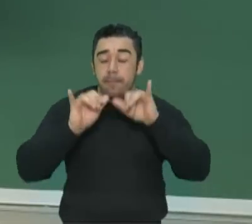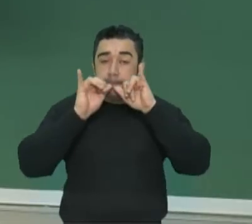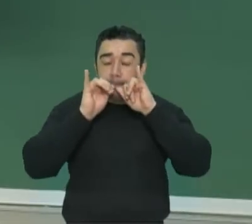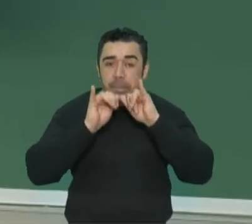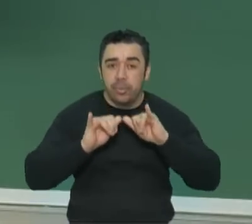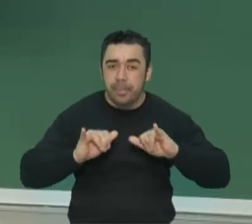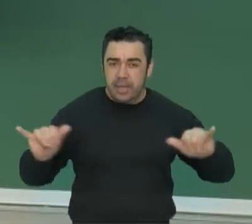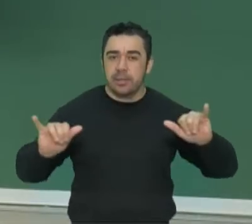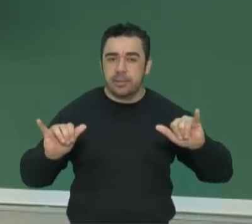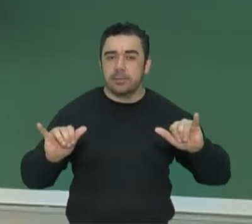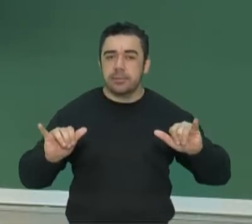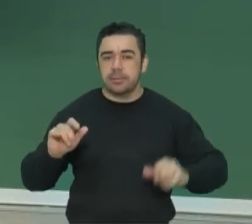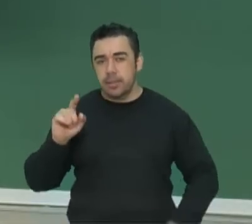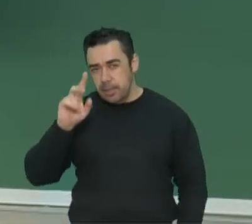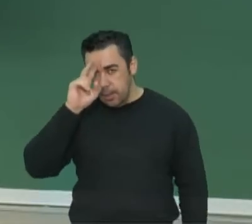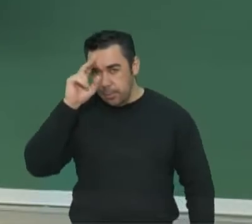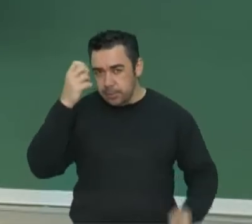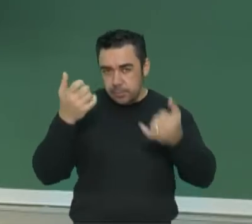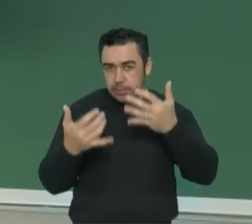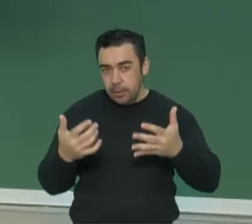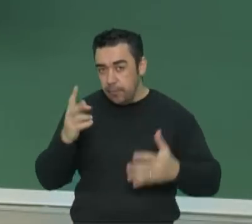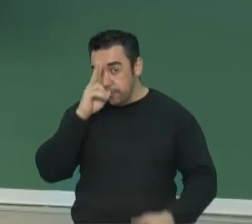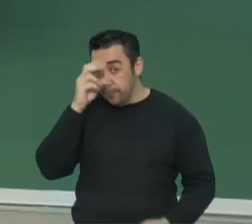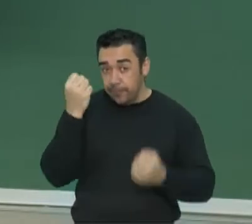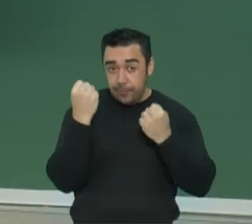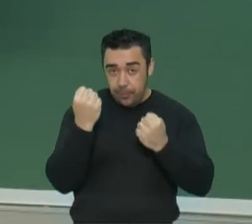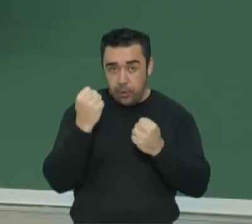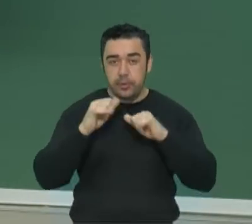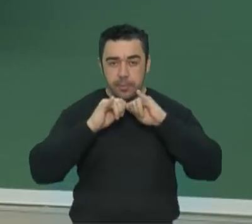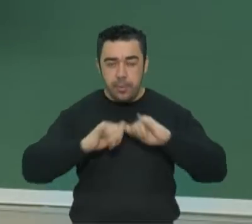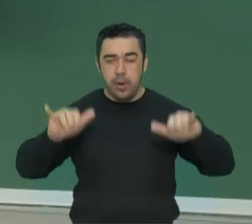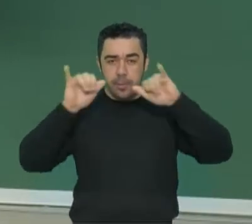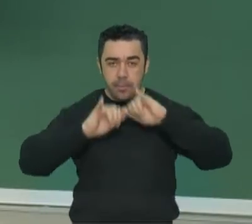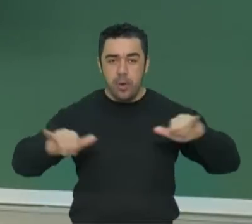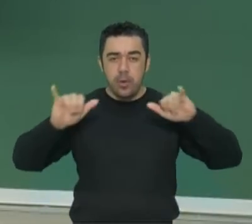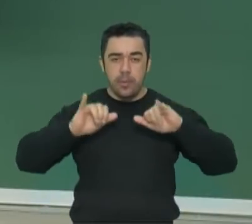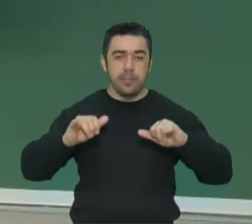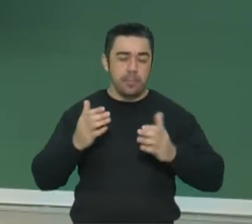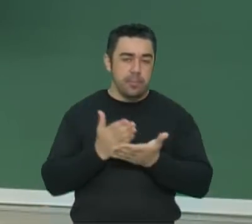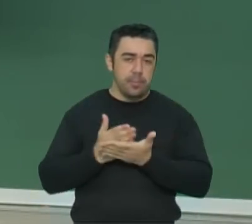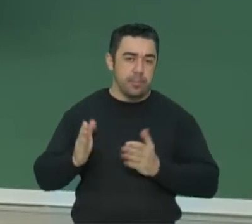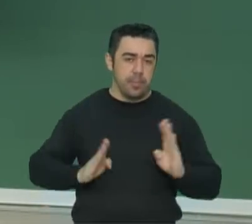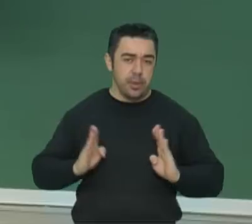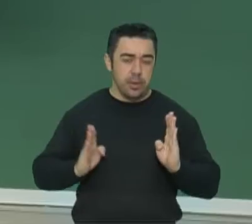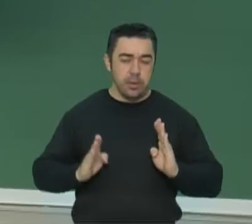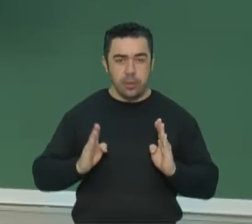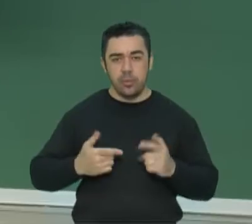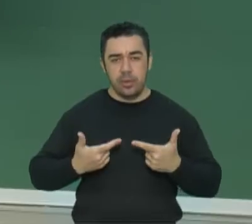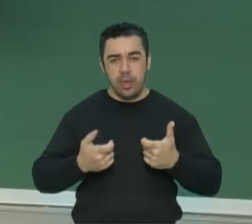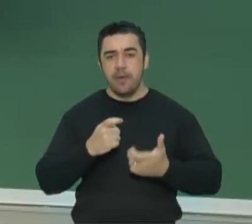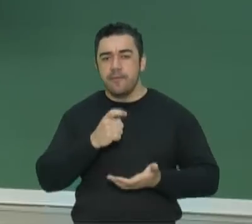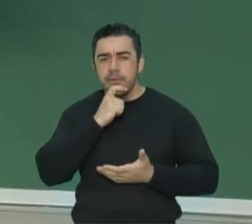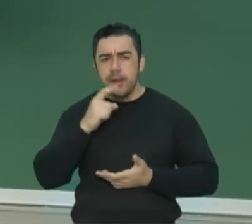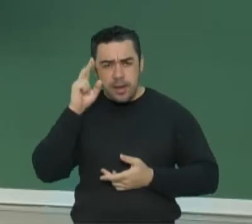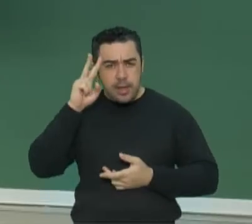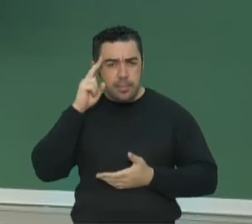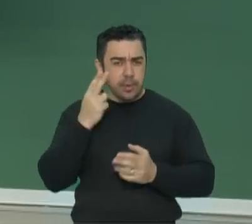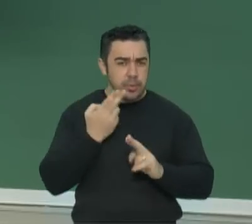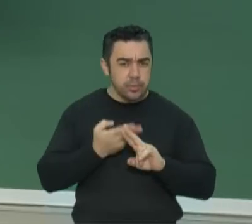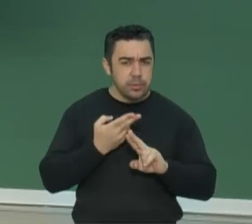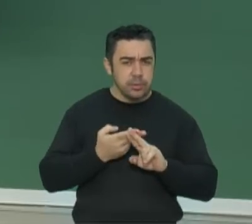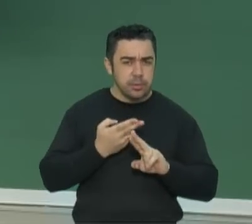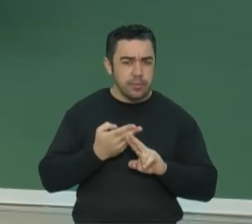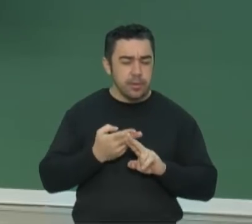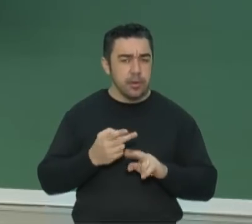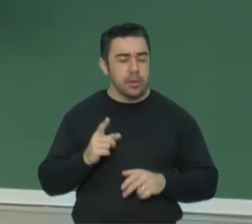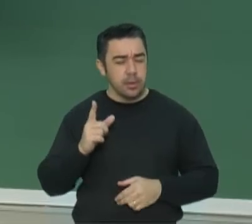propaganda é outro ponto muito forte aí da Guerra Fria. A propaganda usada, lembra, a ideia, uma